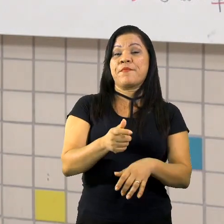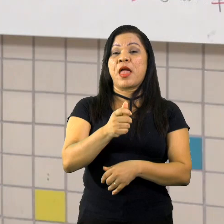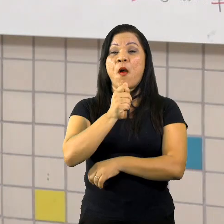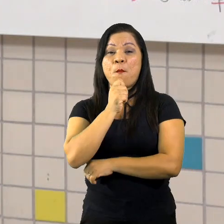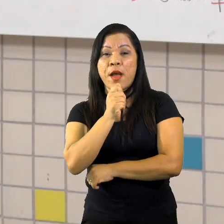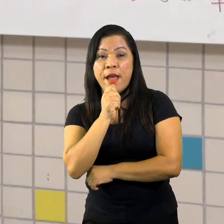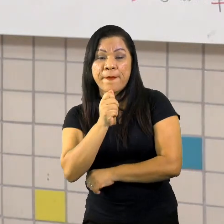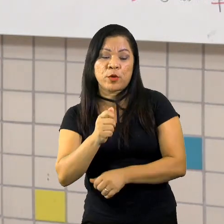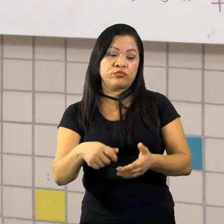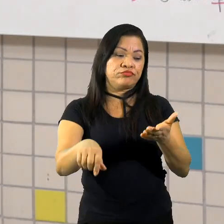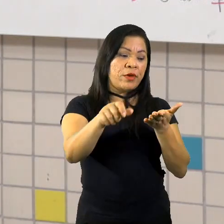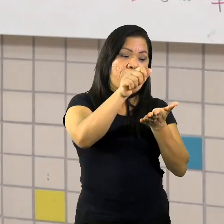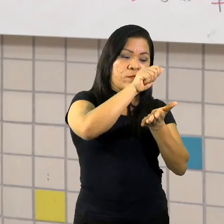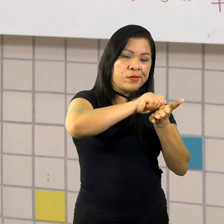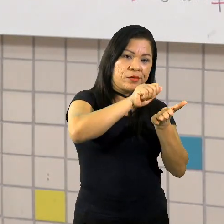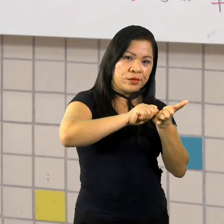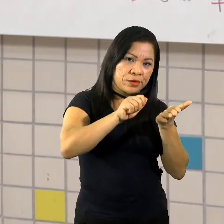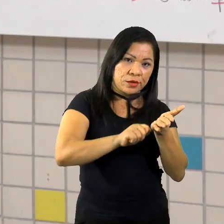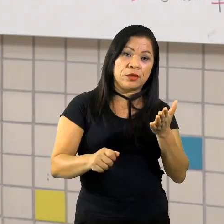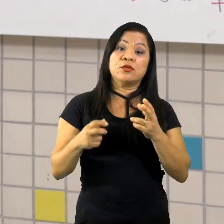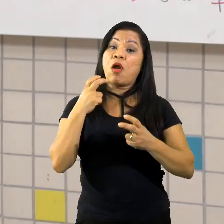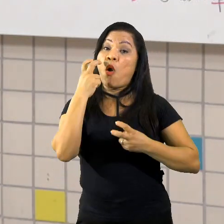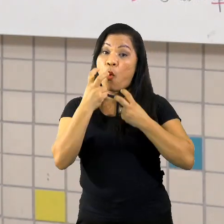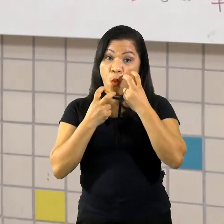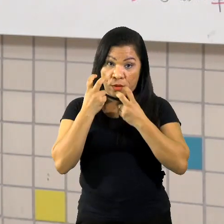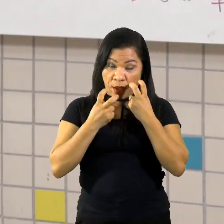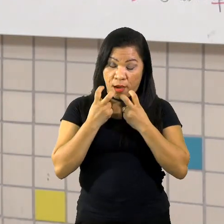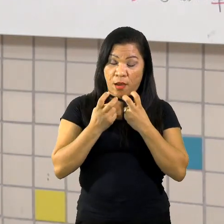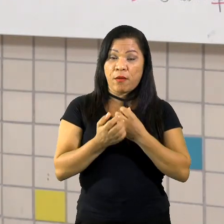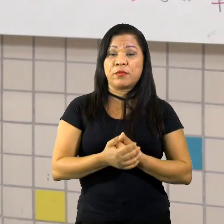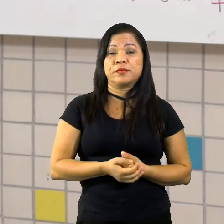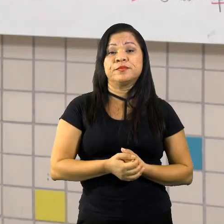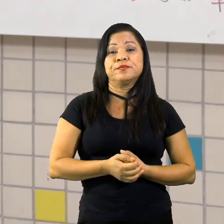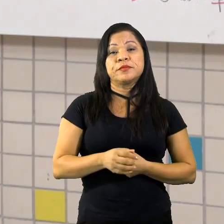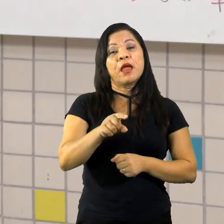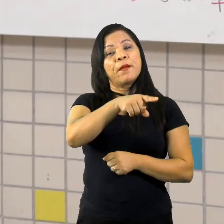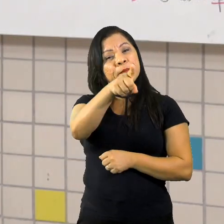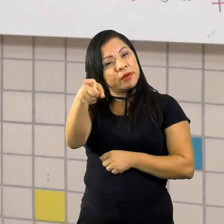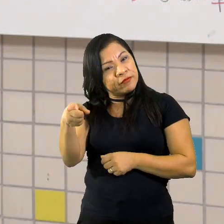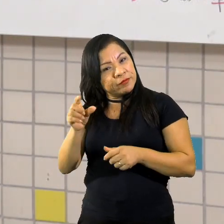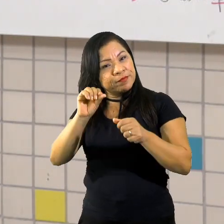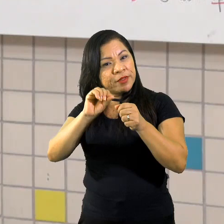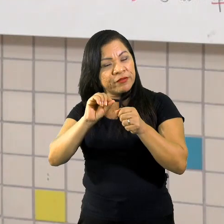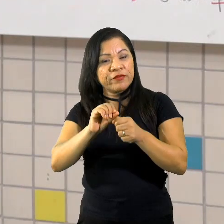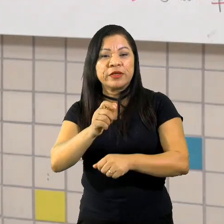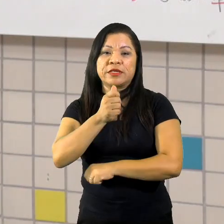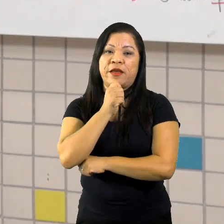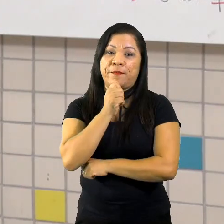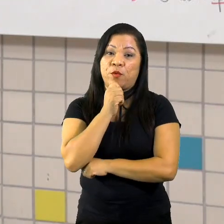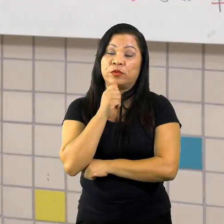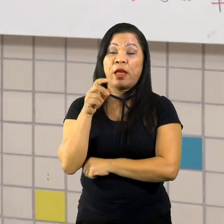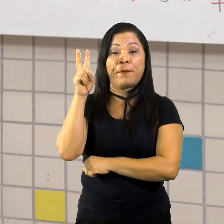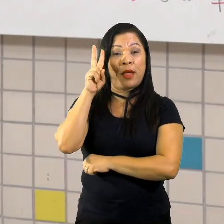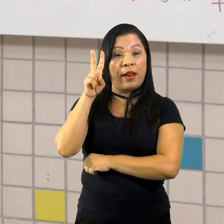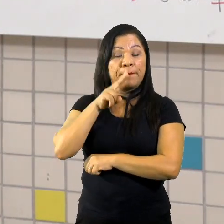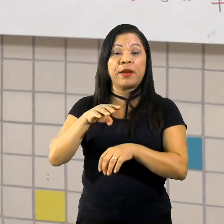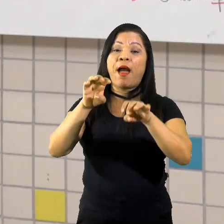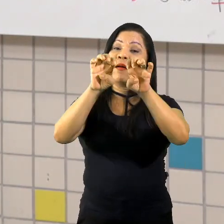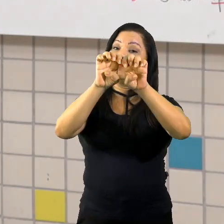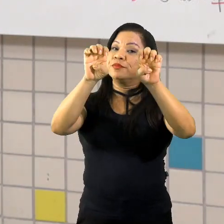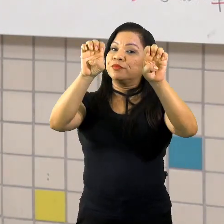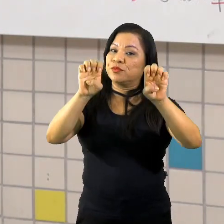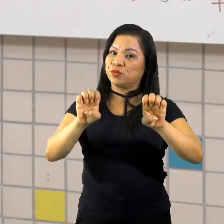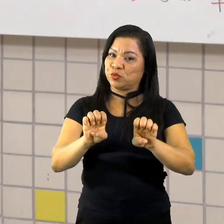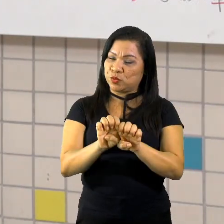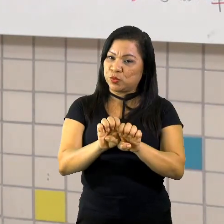escrita ou oral, para vocês elaborarem a reportagem, vocês vão ter que lembrar da estrutura, o